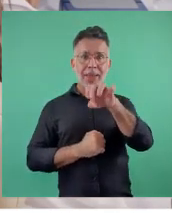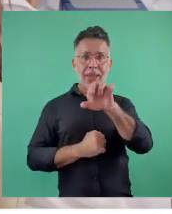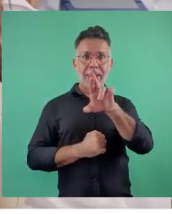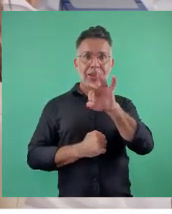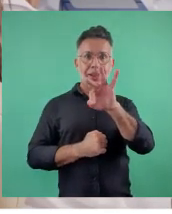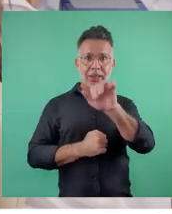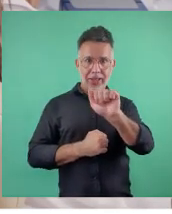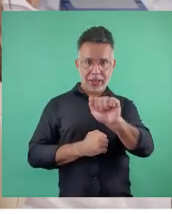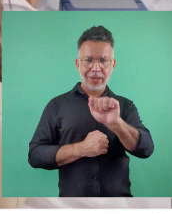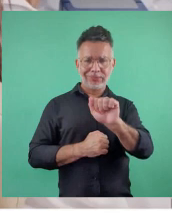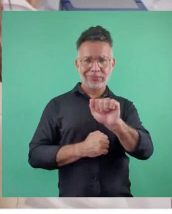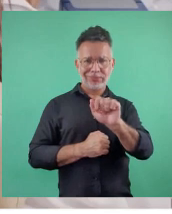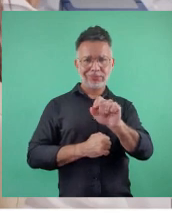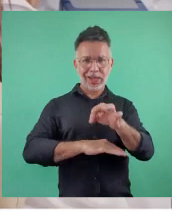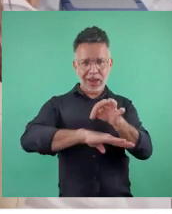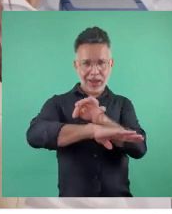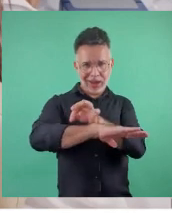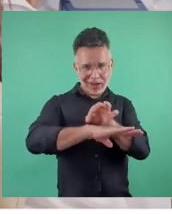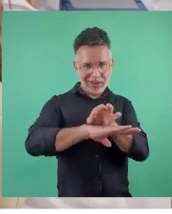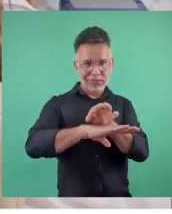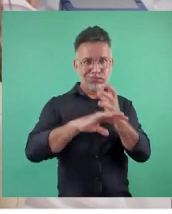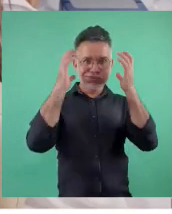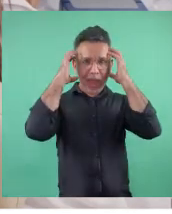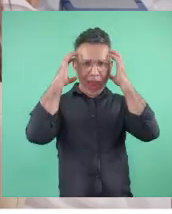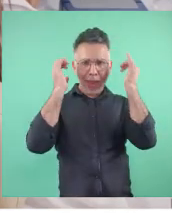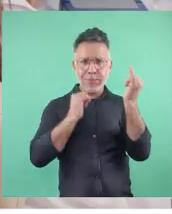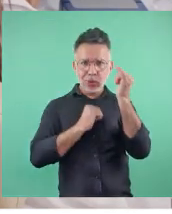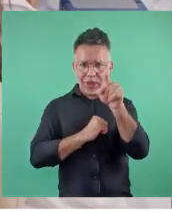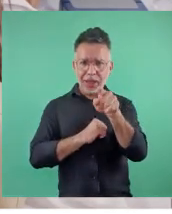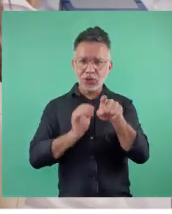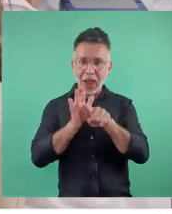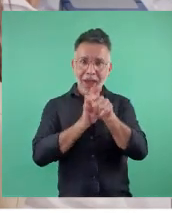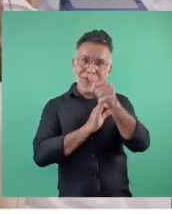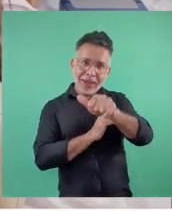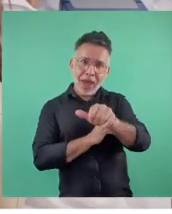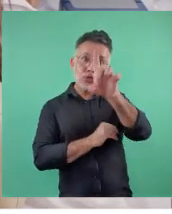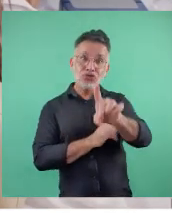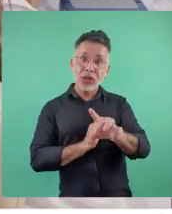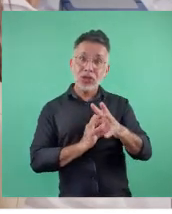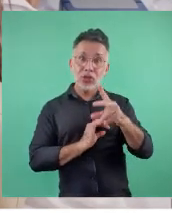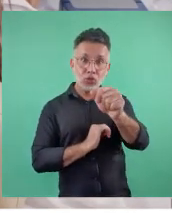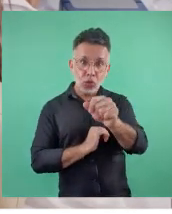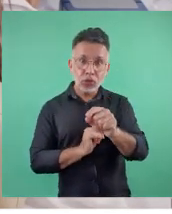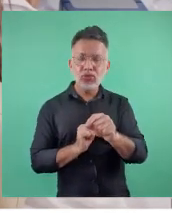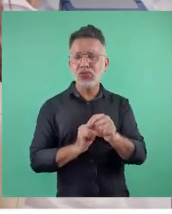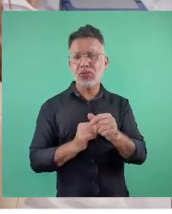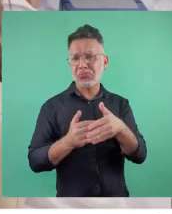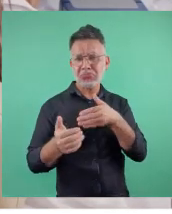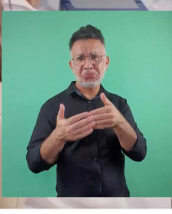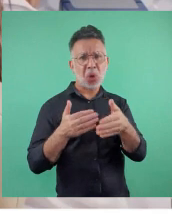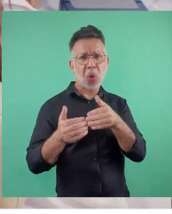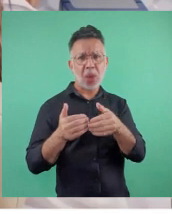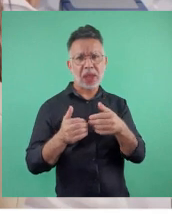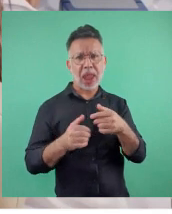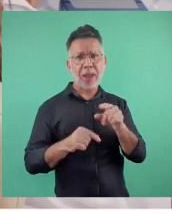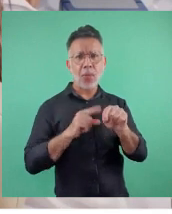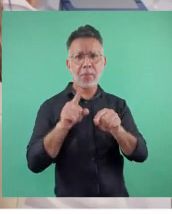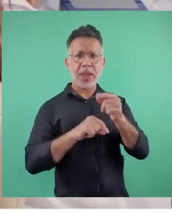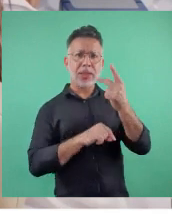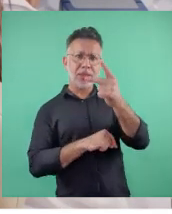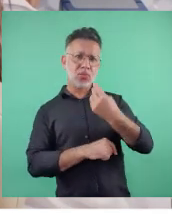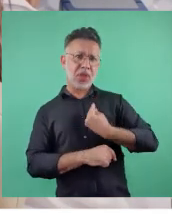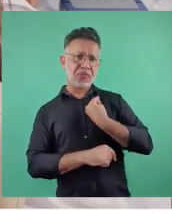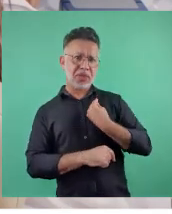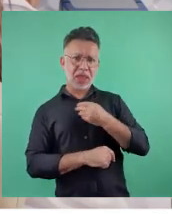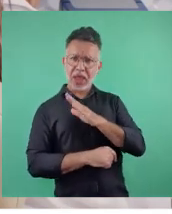sons, ela pode fazer uma audiometria com os fones de ouvido e uma avaliação audiológica completa. Então, é muito importante